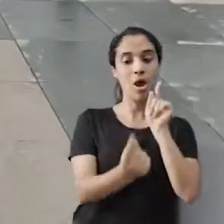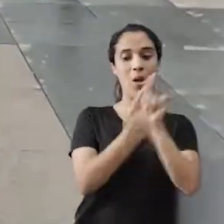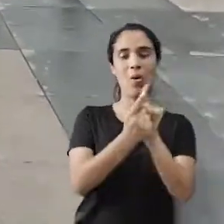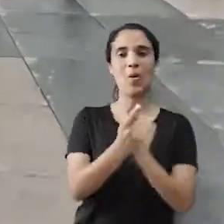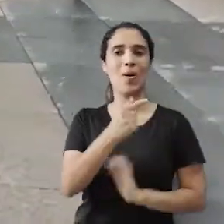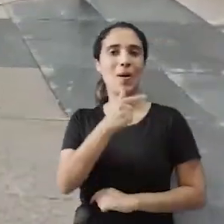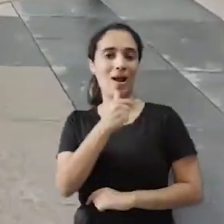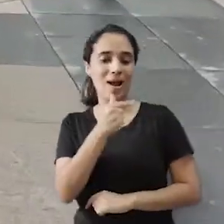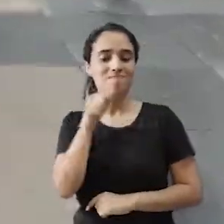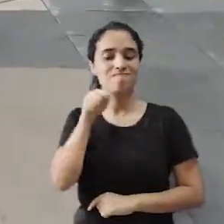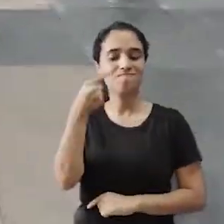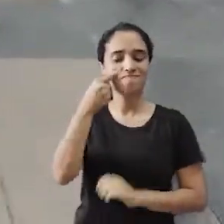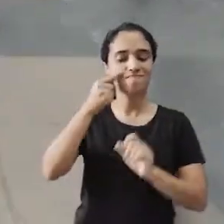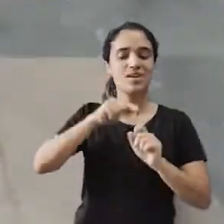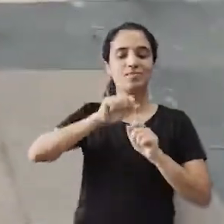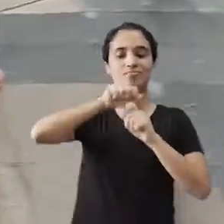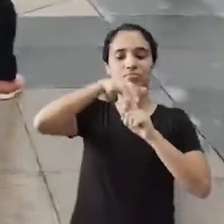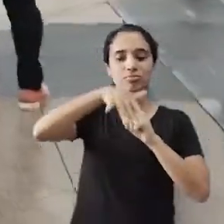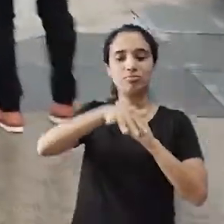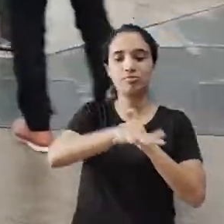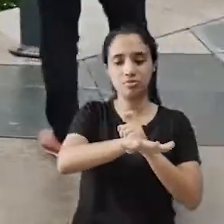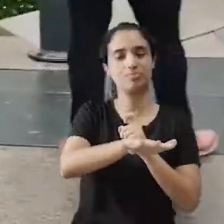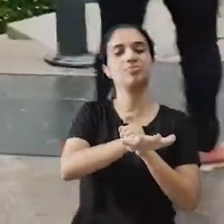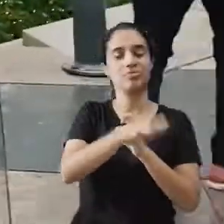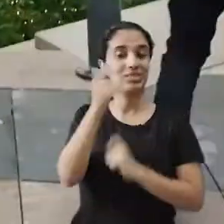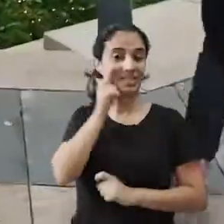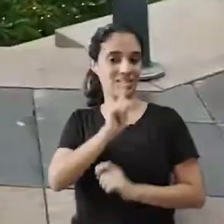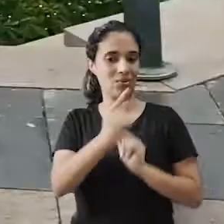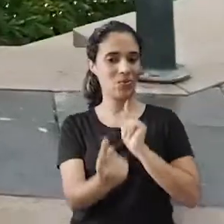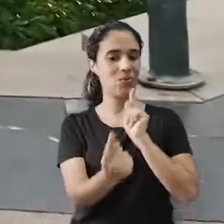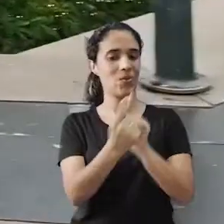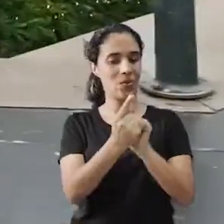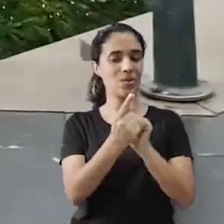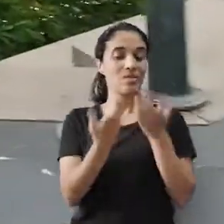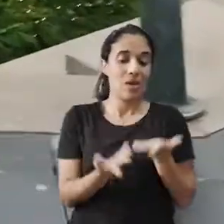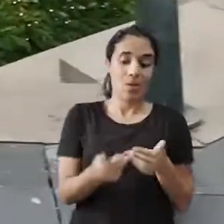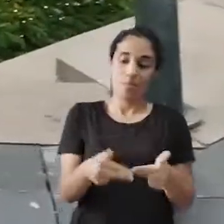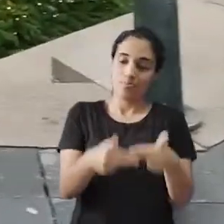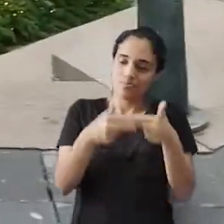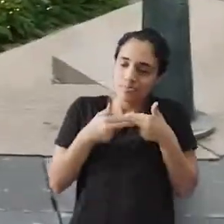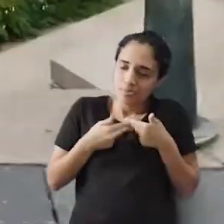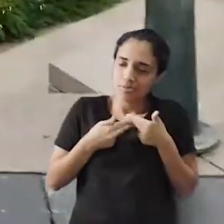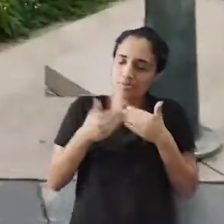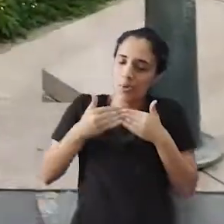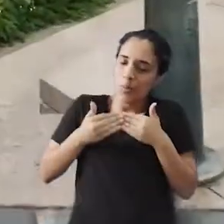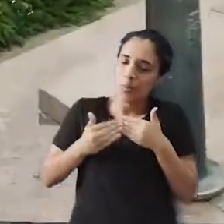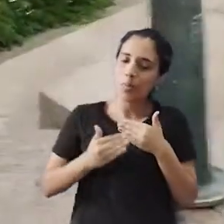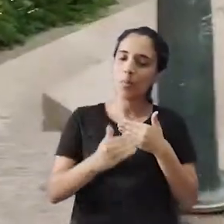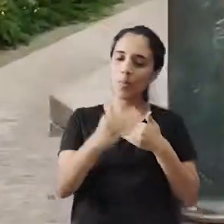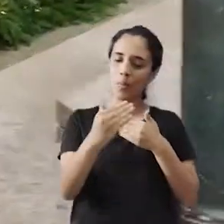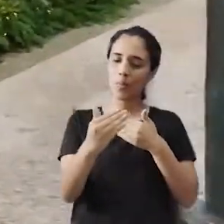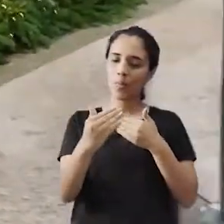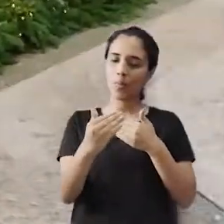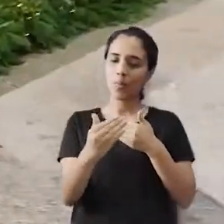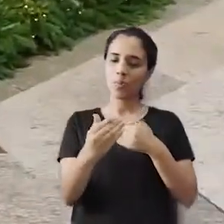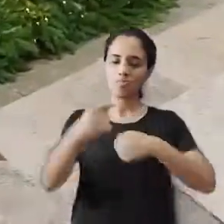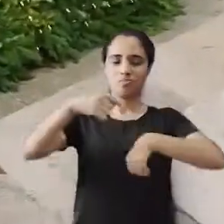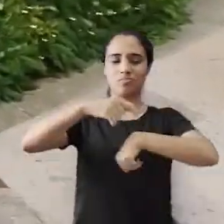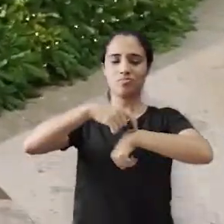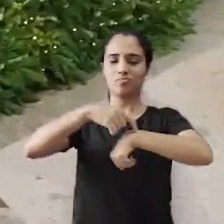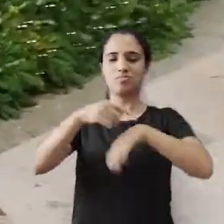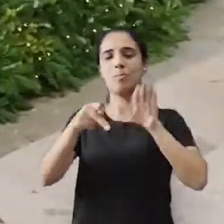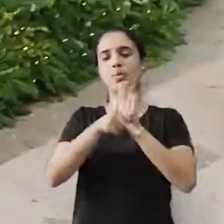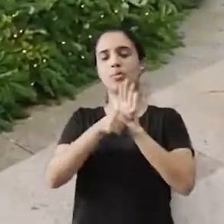nessa fonte. E aí, a partir disso, essa fonte passou a ser um dos pontos